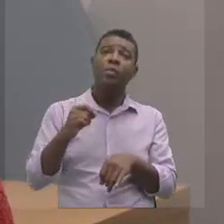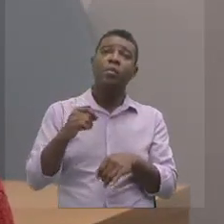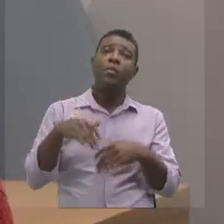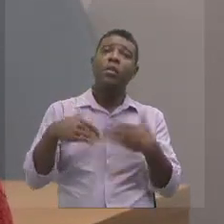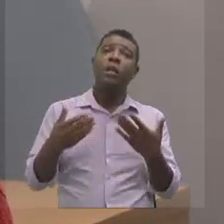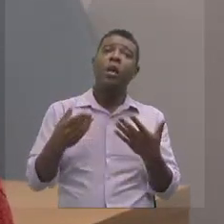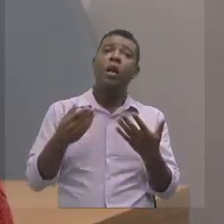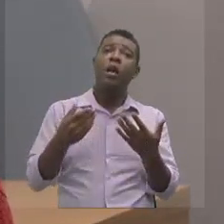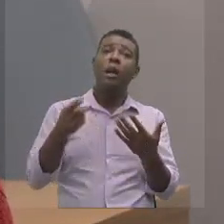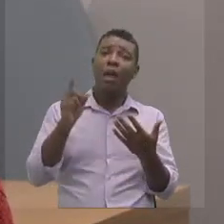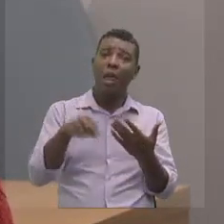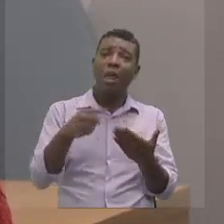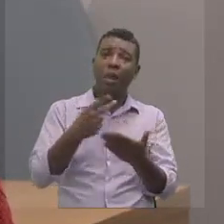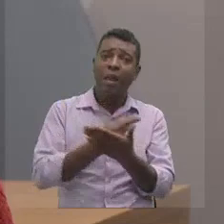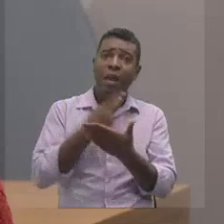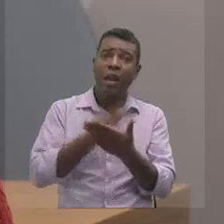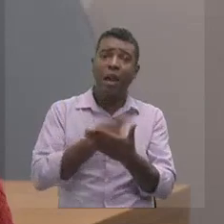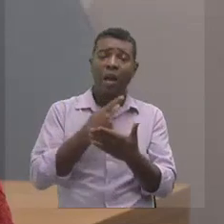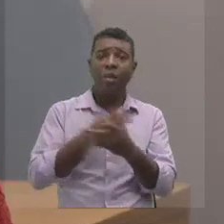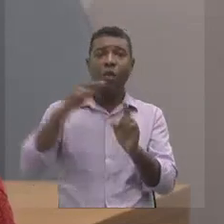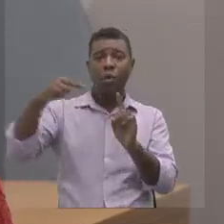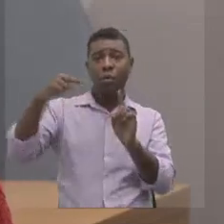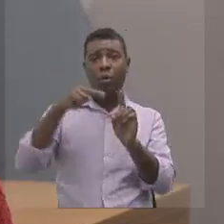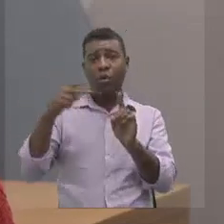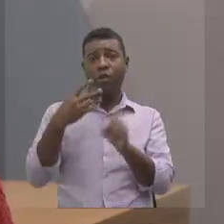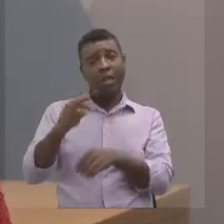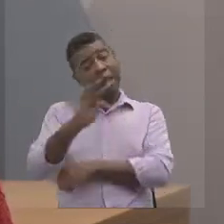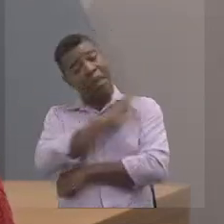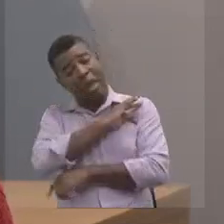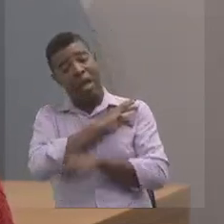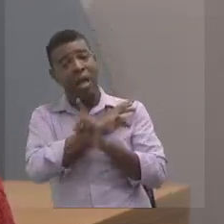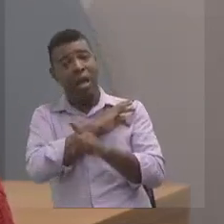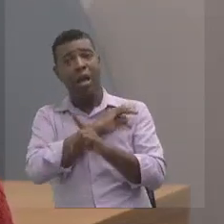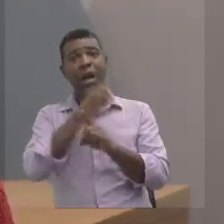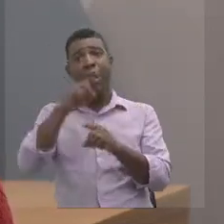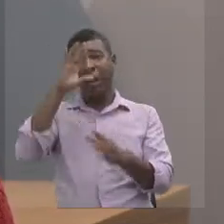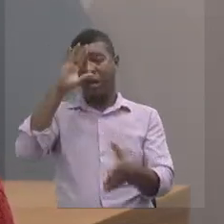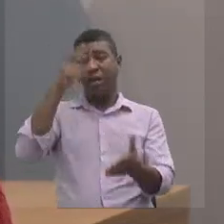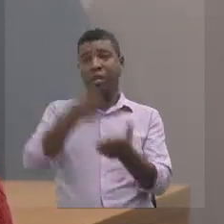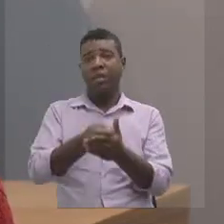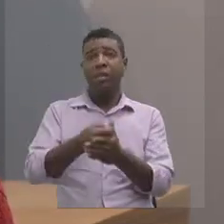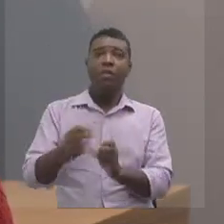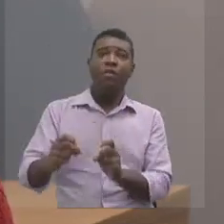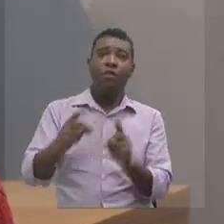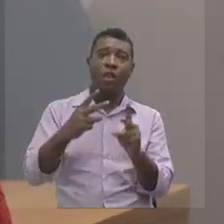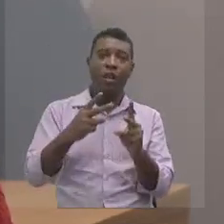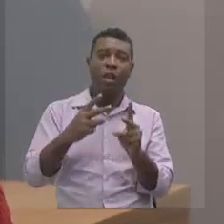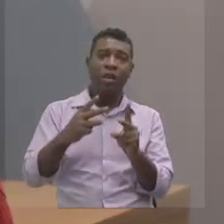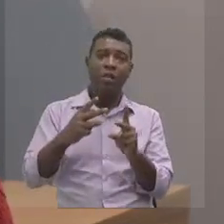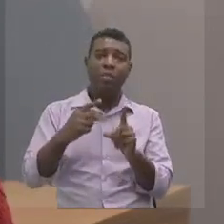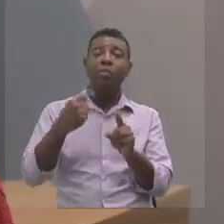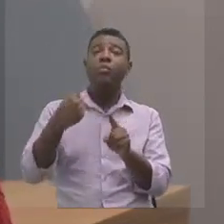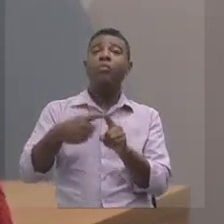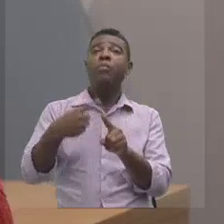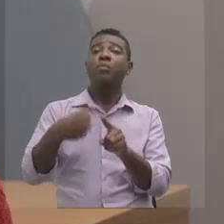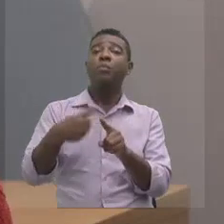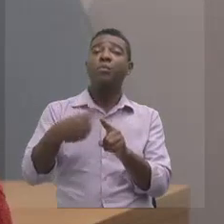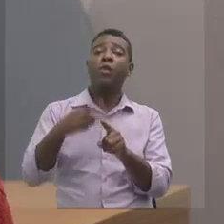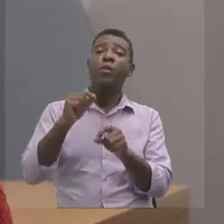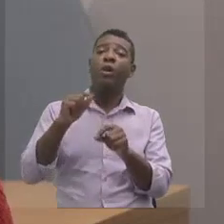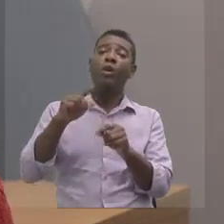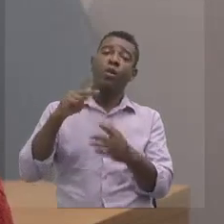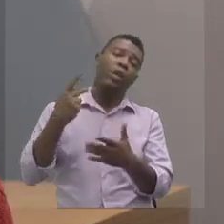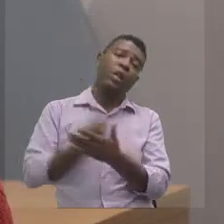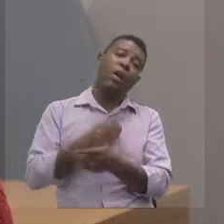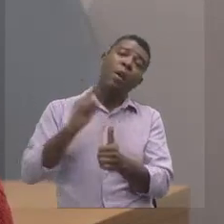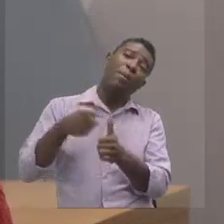errado do ponto de vista técnico foi a decisão do governo Zema com a privatização o primeiro erro cometido